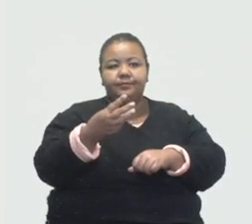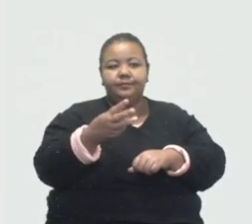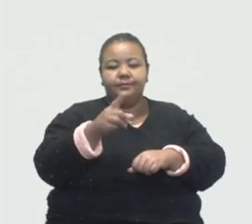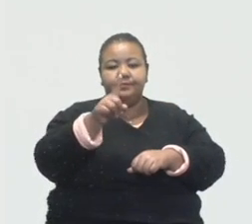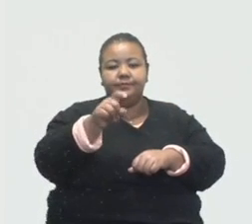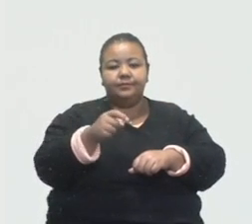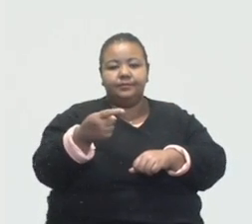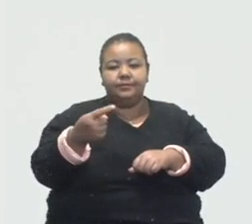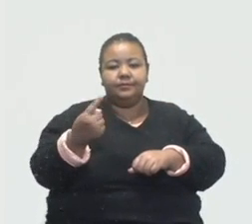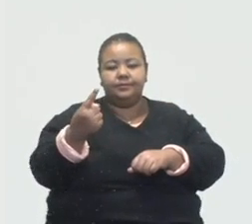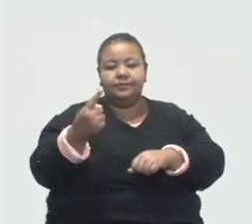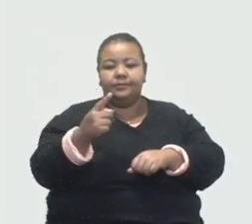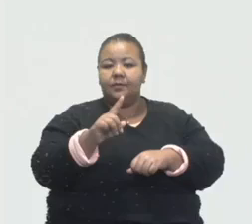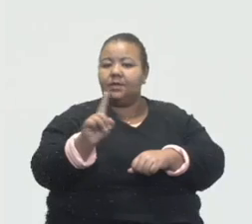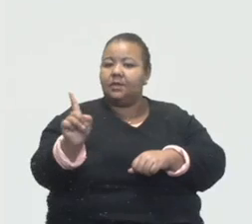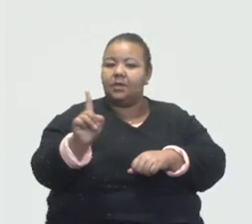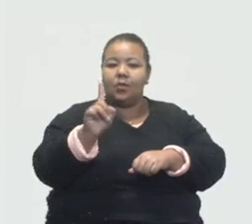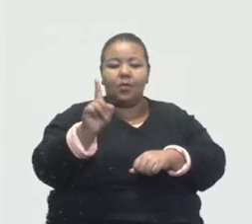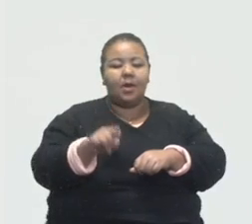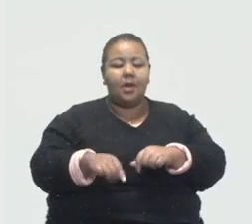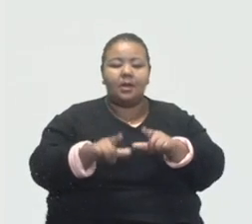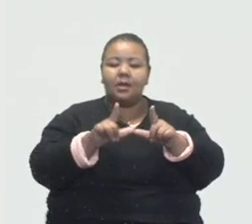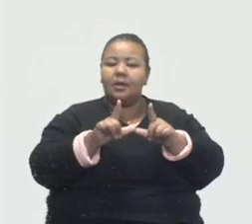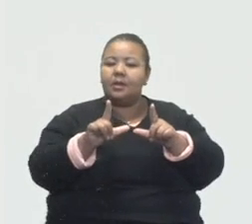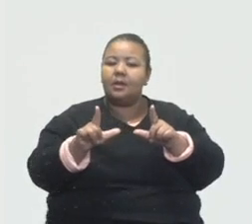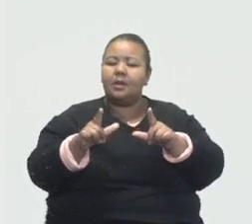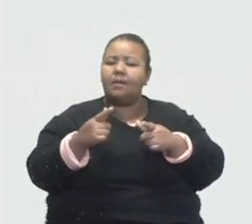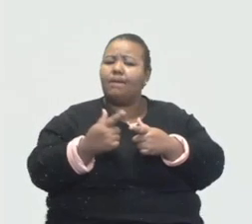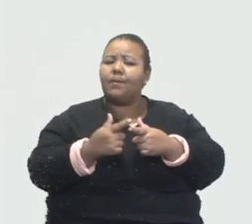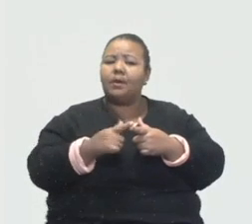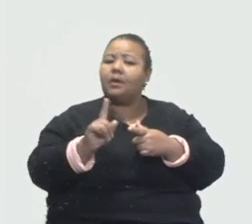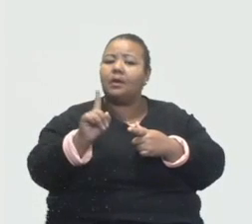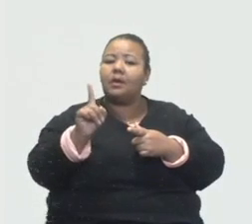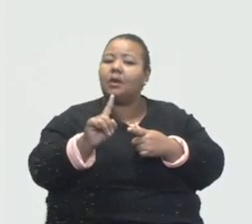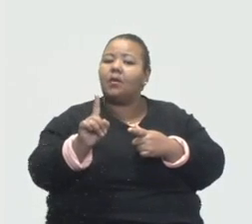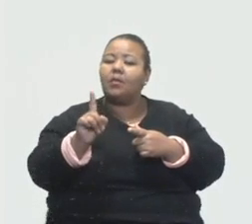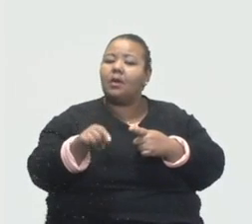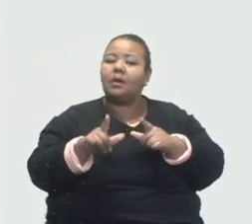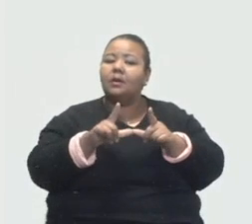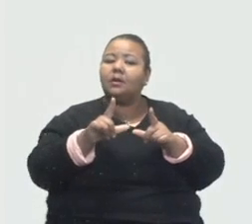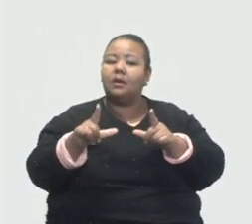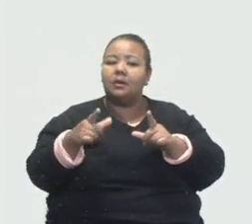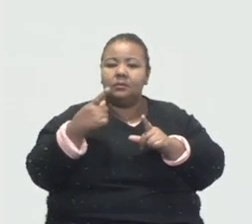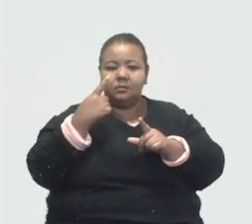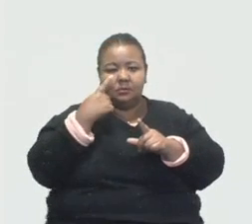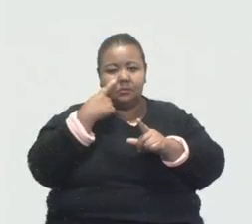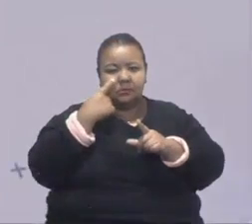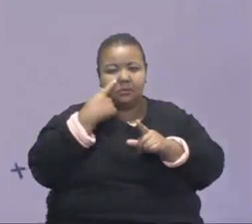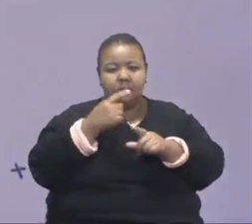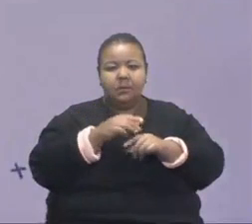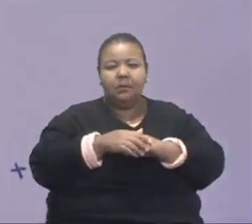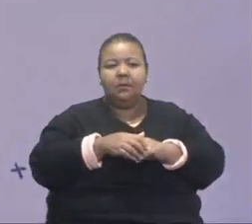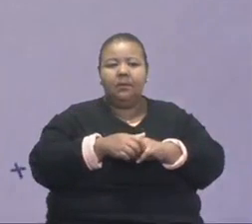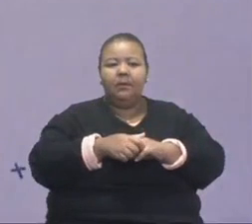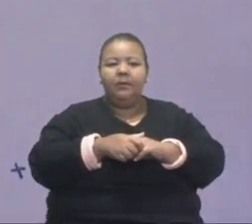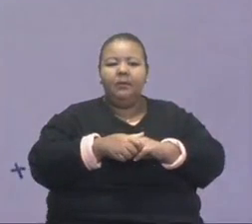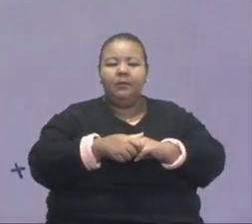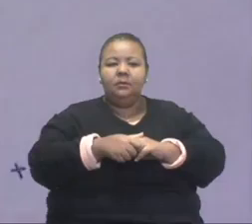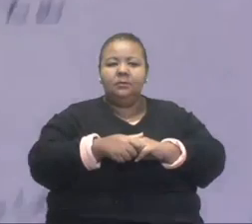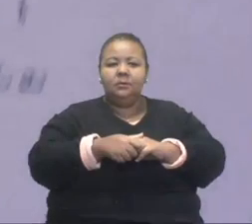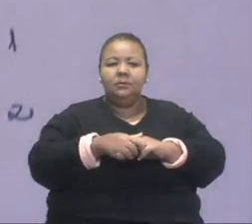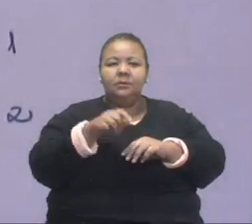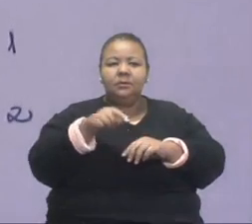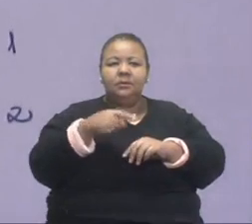menos 1. Ela é não linear. Mas por que ela é não linear? Acompanhe na câmera de documentos. Aqui na câmera